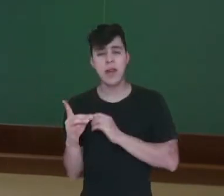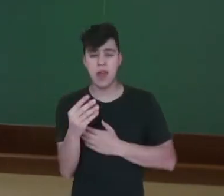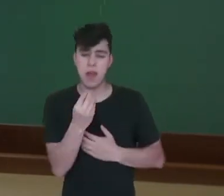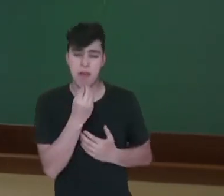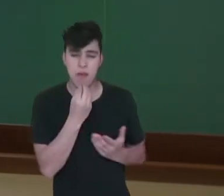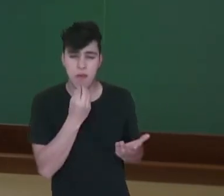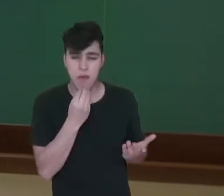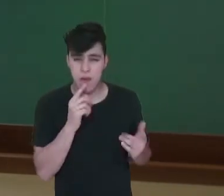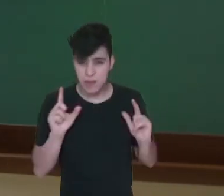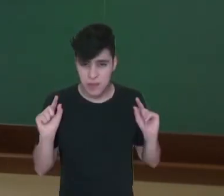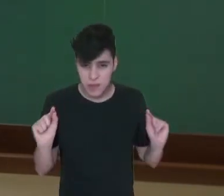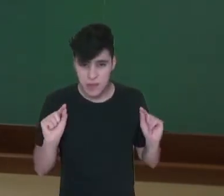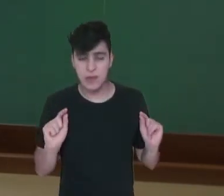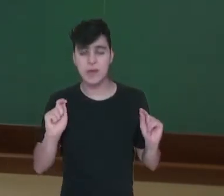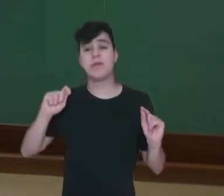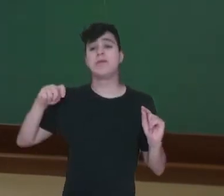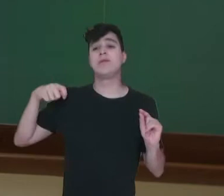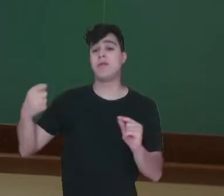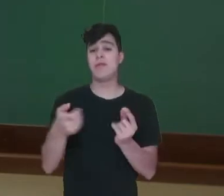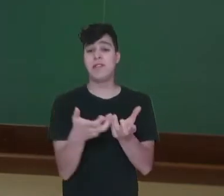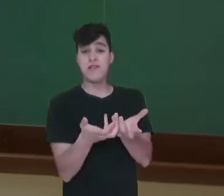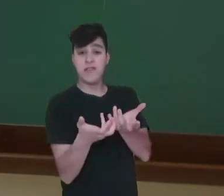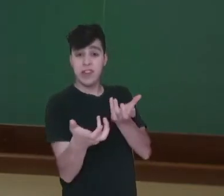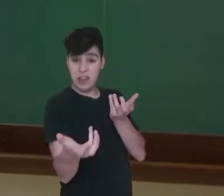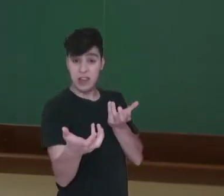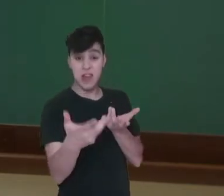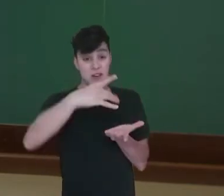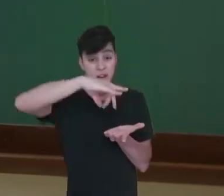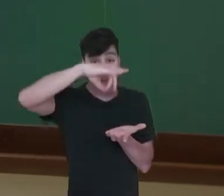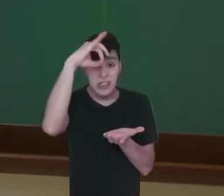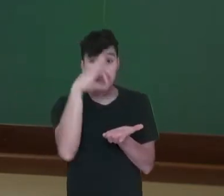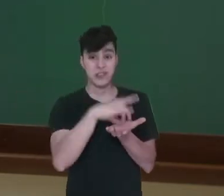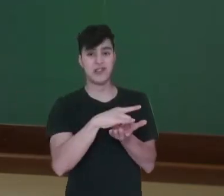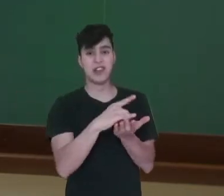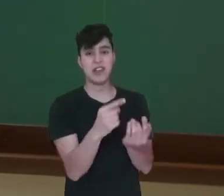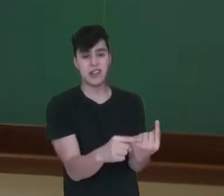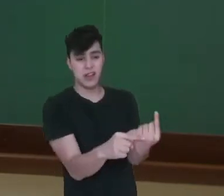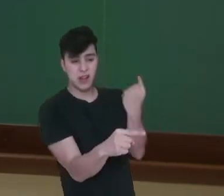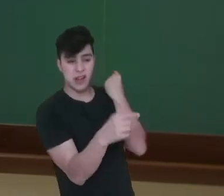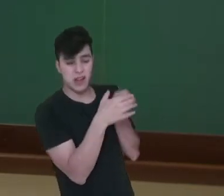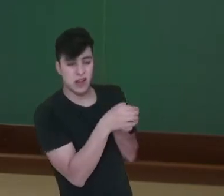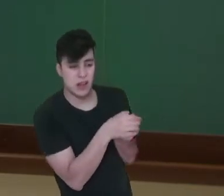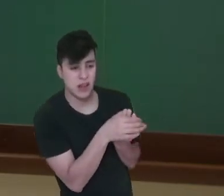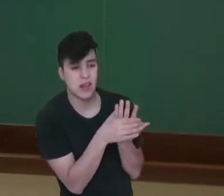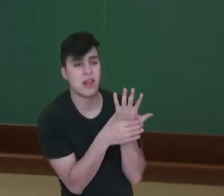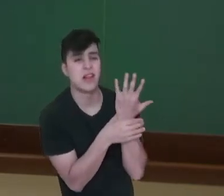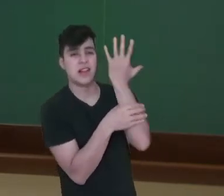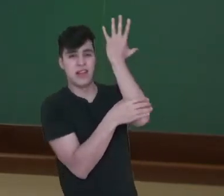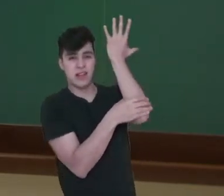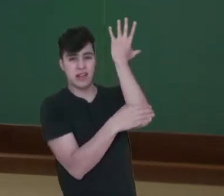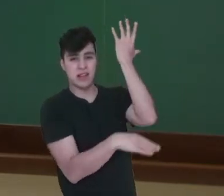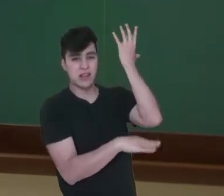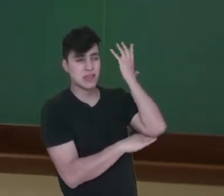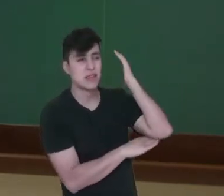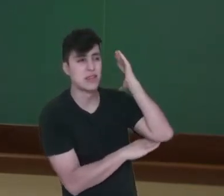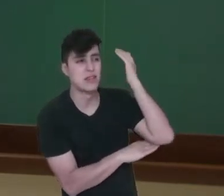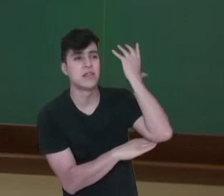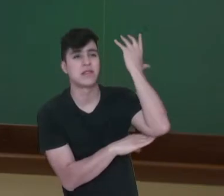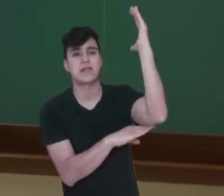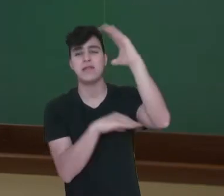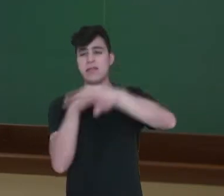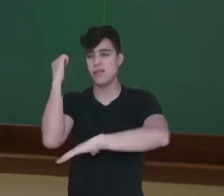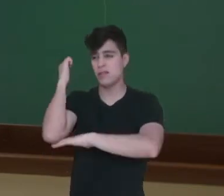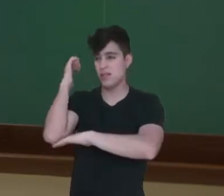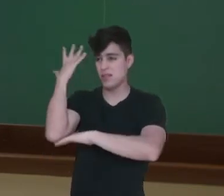falando aqui da vegetação original, considerando a cobertura que esses tipos